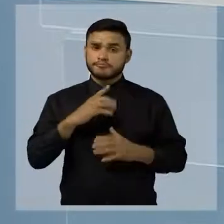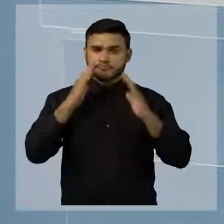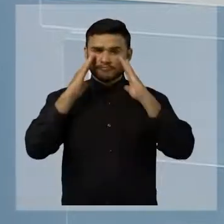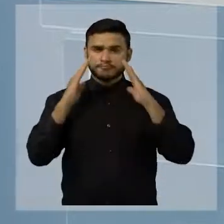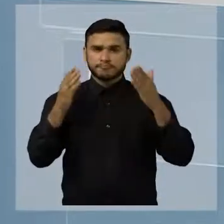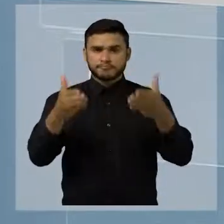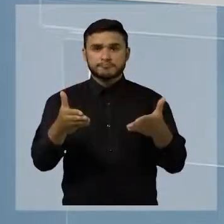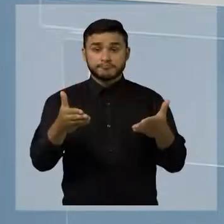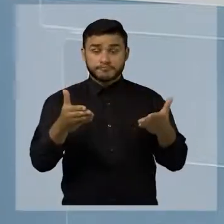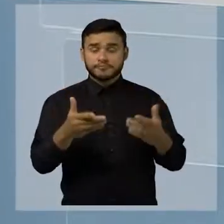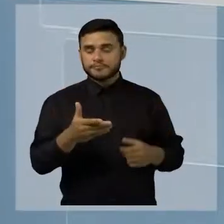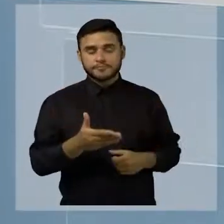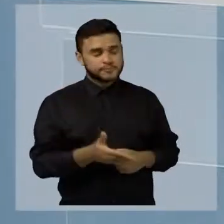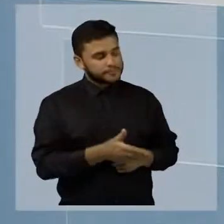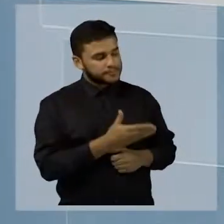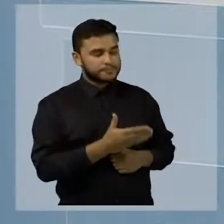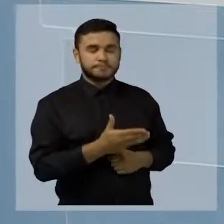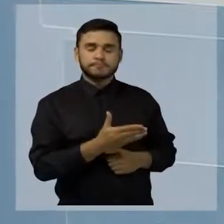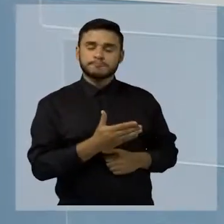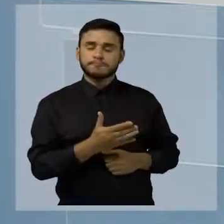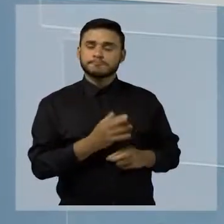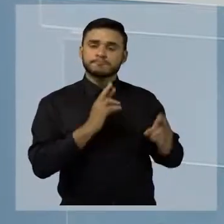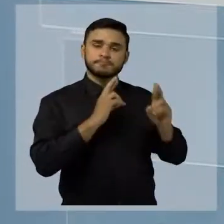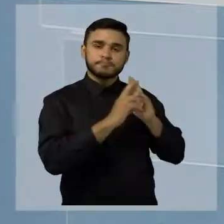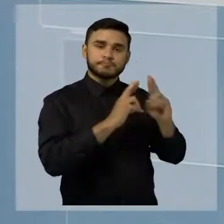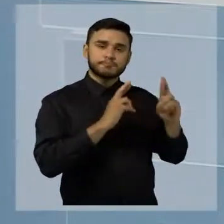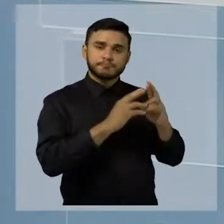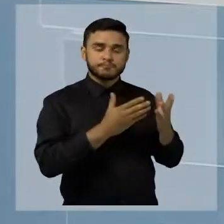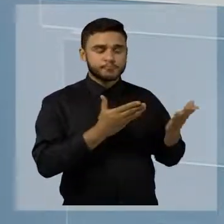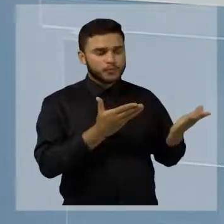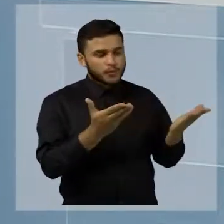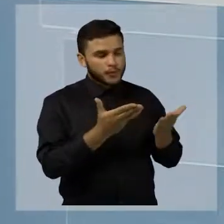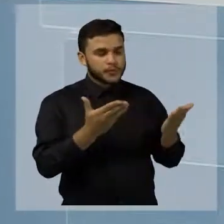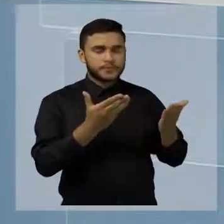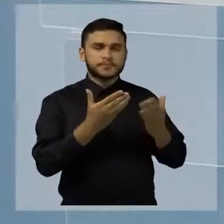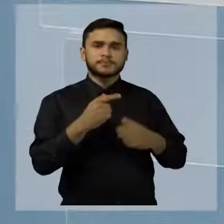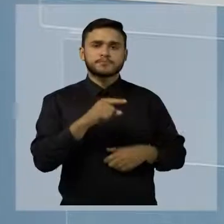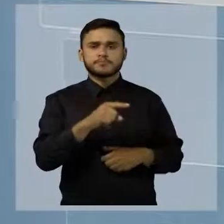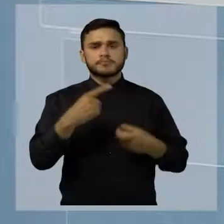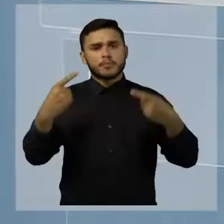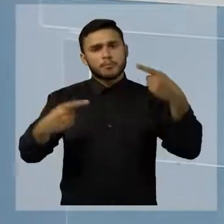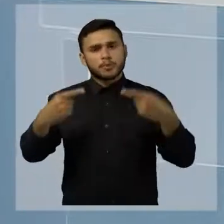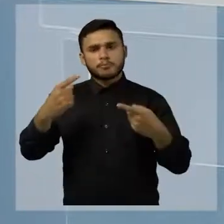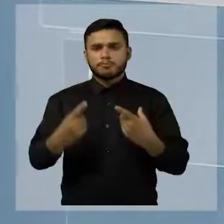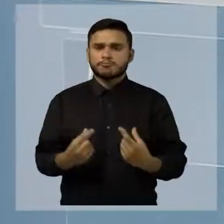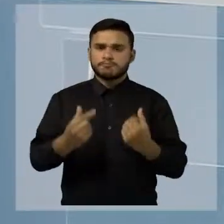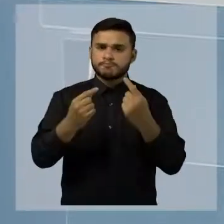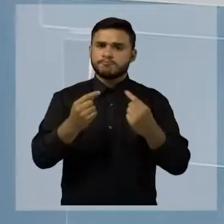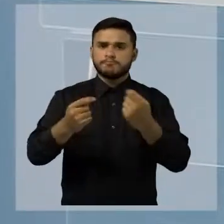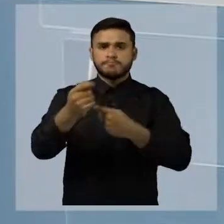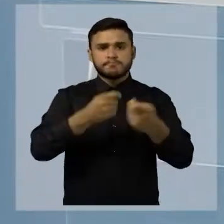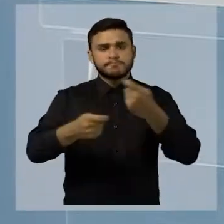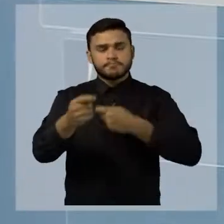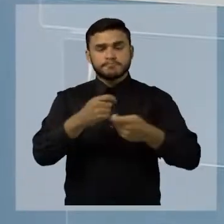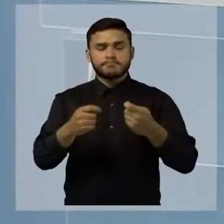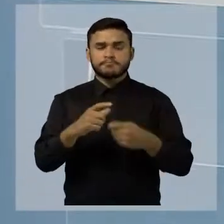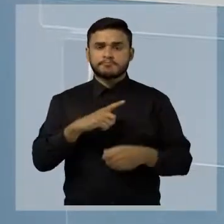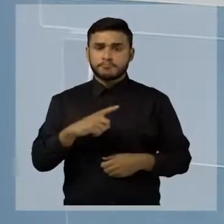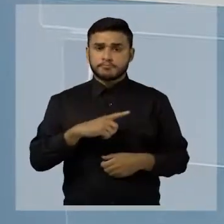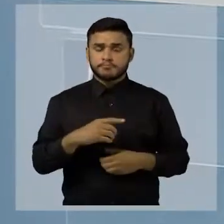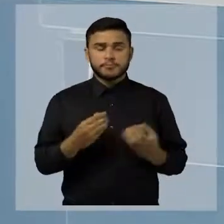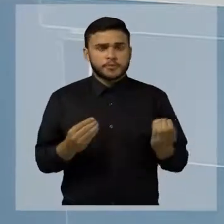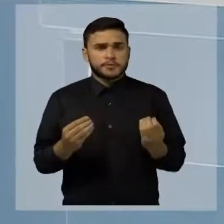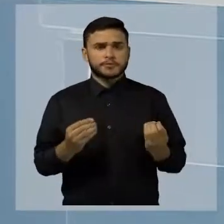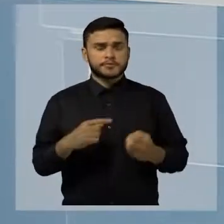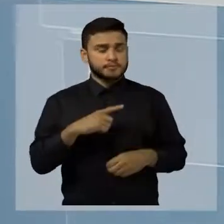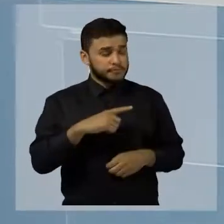vai fazer uma análise, uma avaliação do contexto, da política, da economia, das relações de poder,